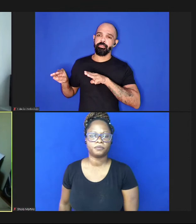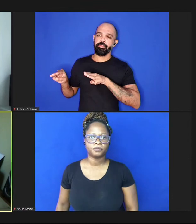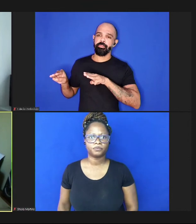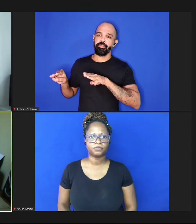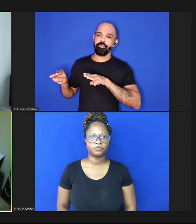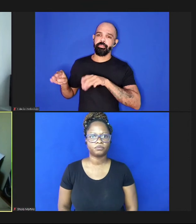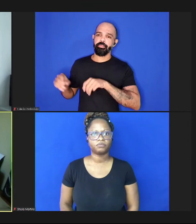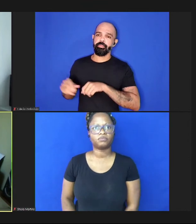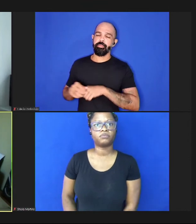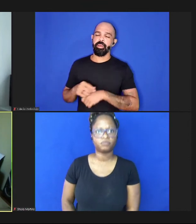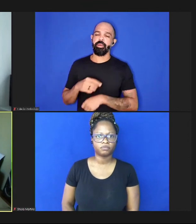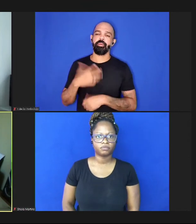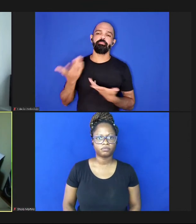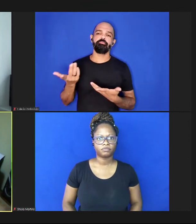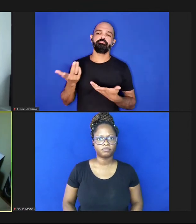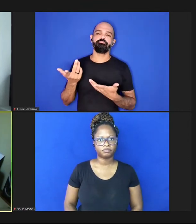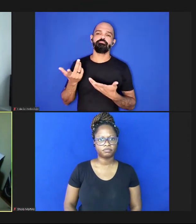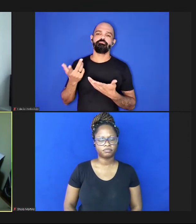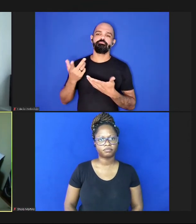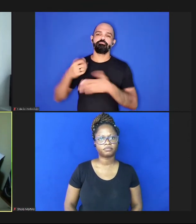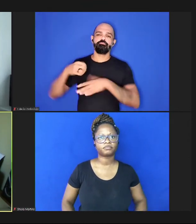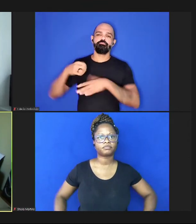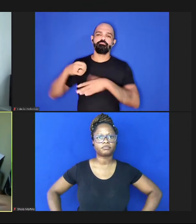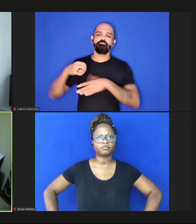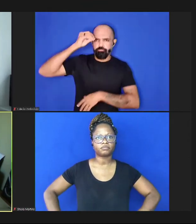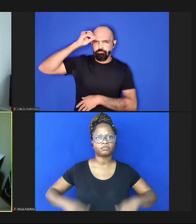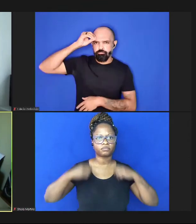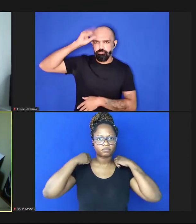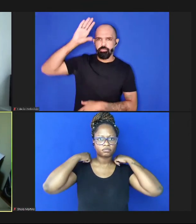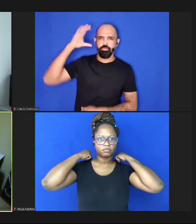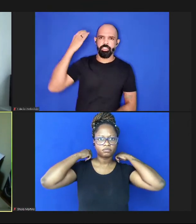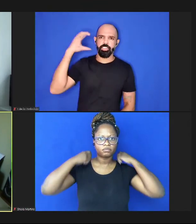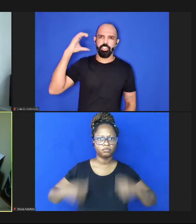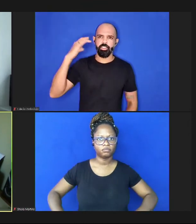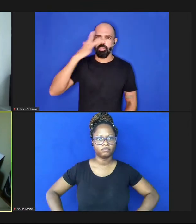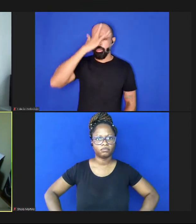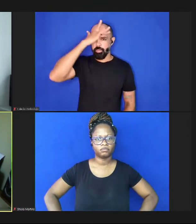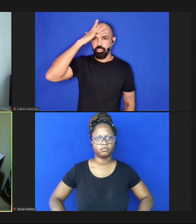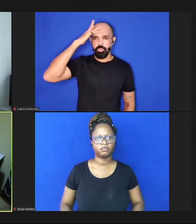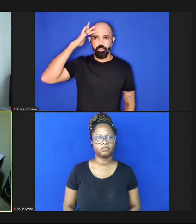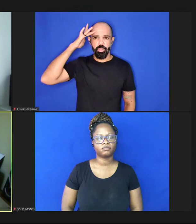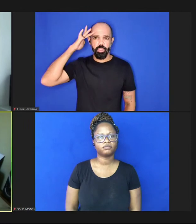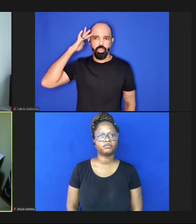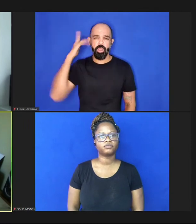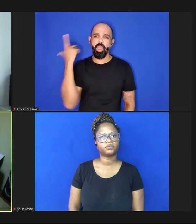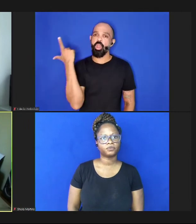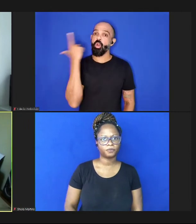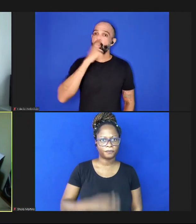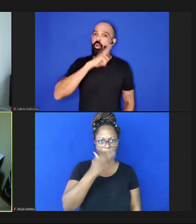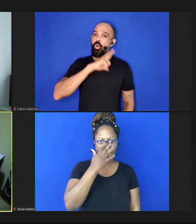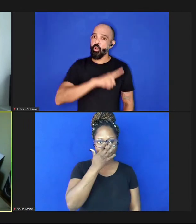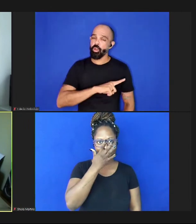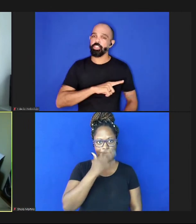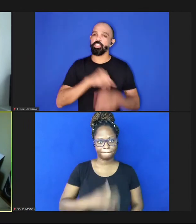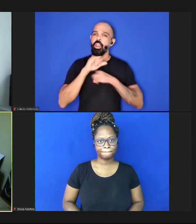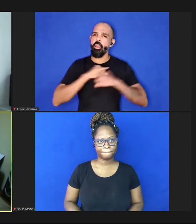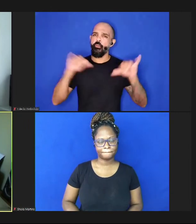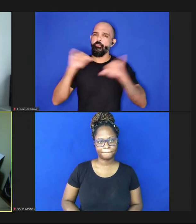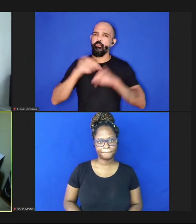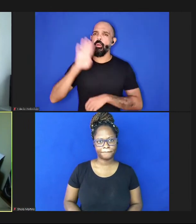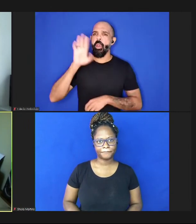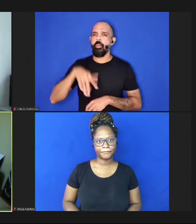para trazer esse conhecimento científico para as pessoas, de forma que elas possam se informar melhor sobre o